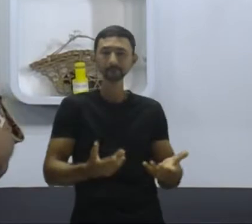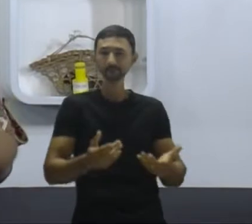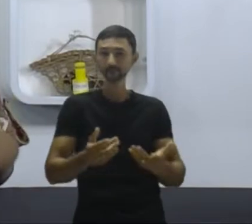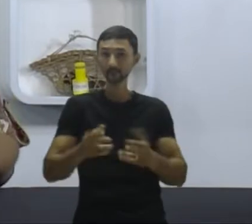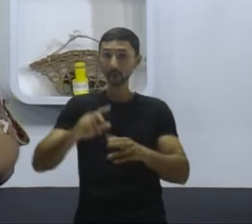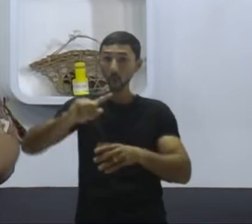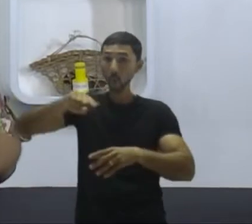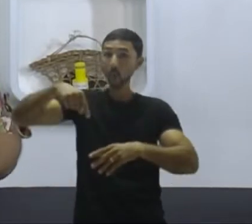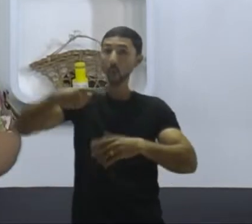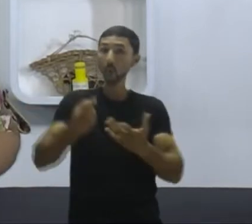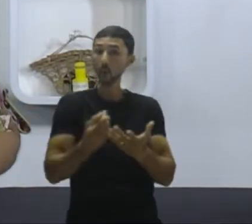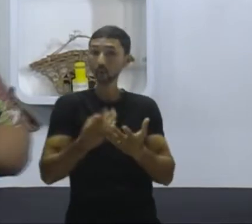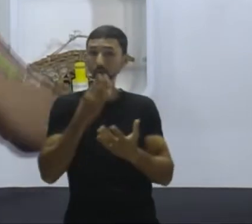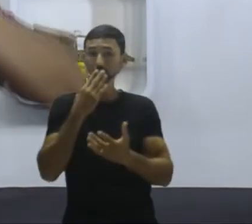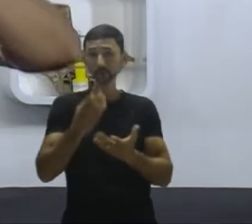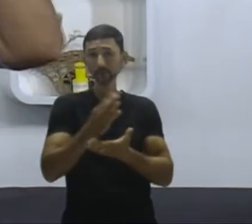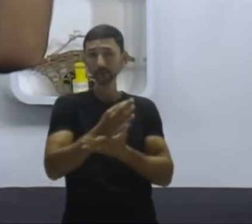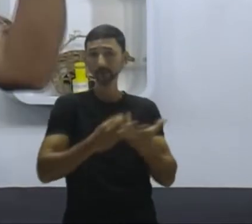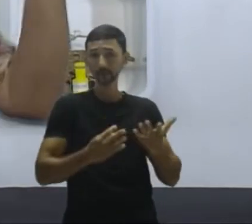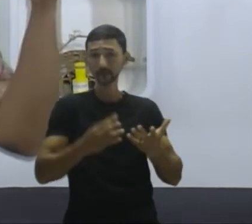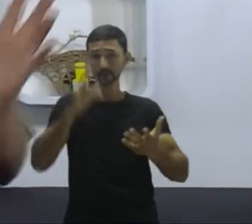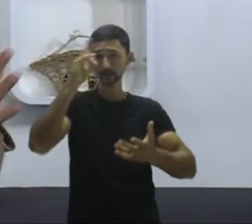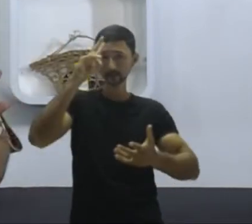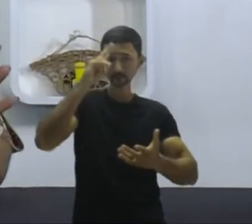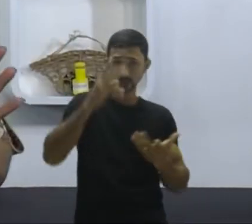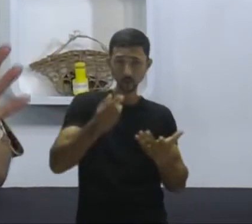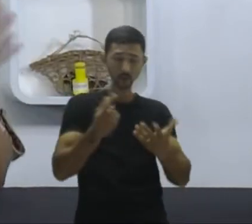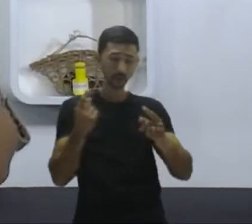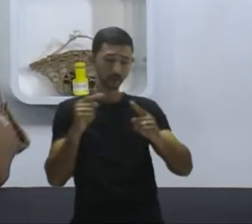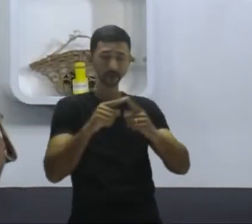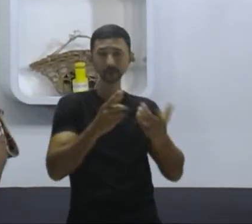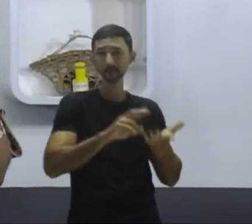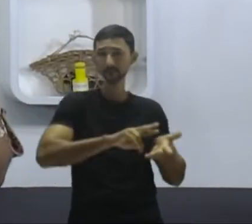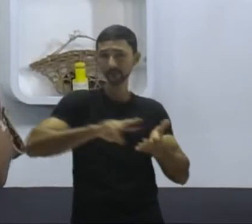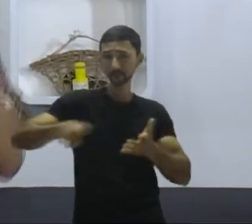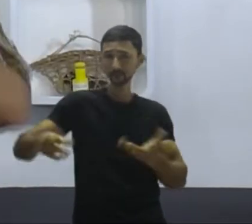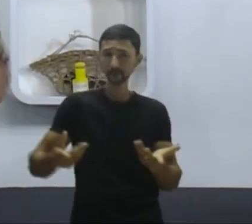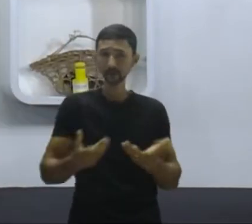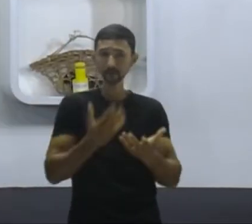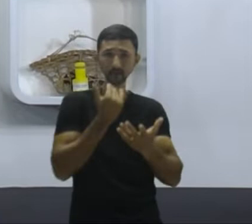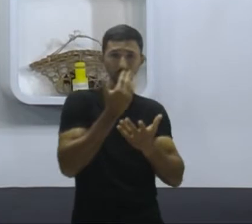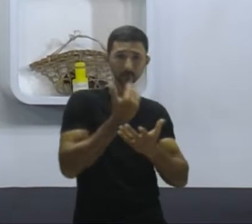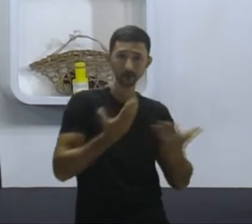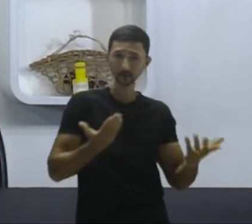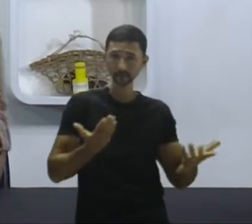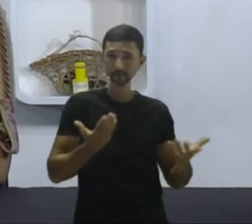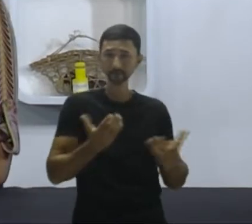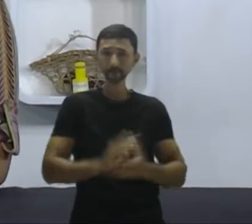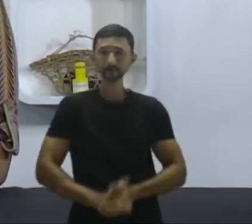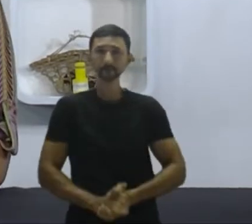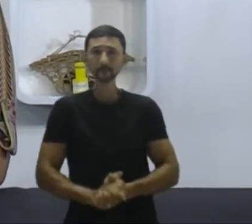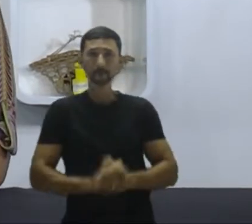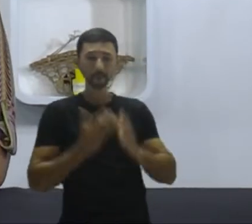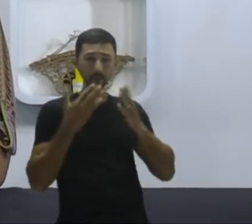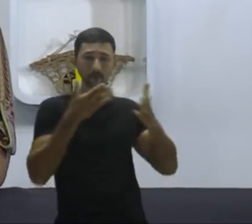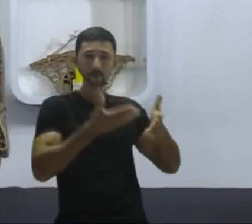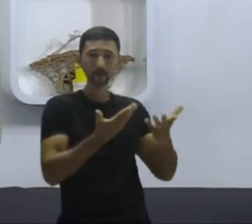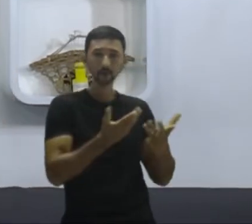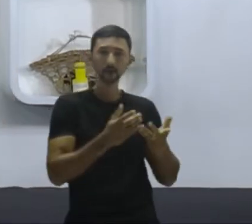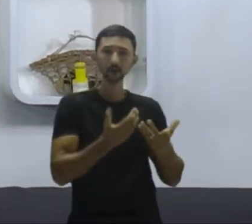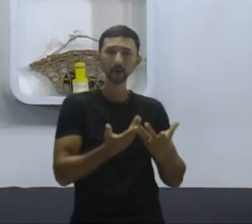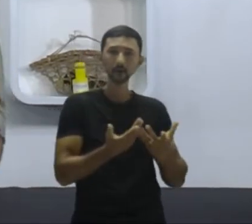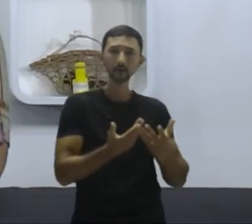um outro gênero com um outro objetivo, certo? Então, voltando